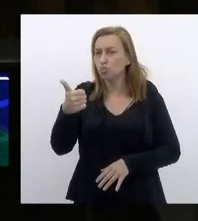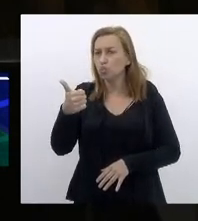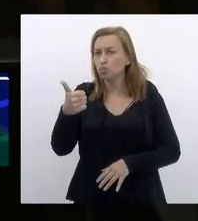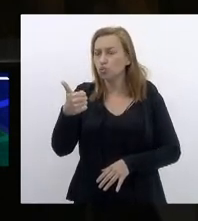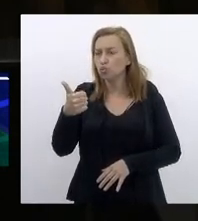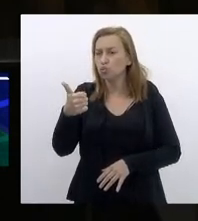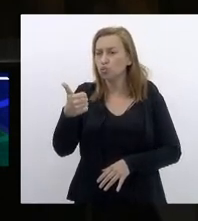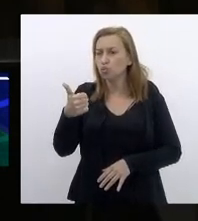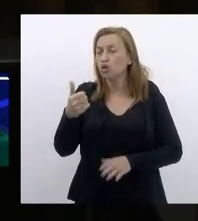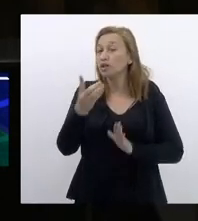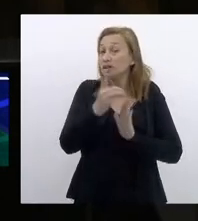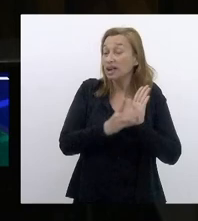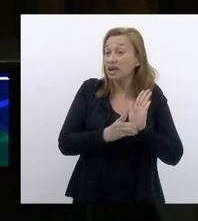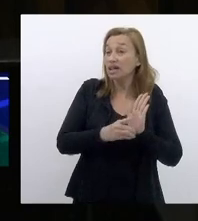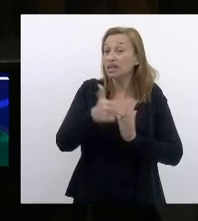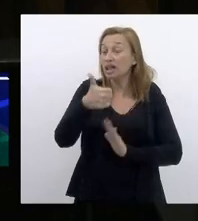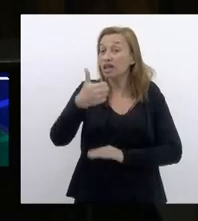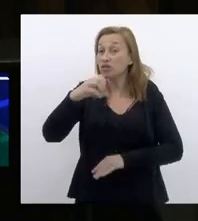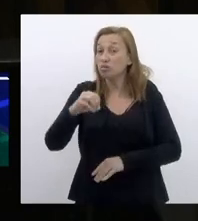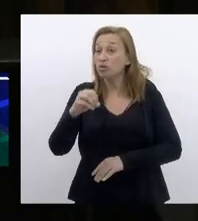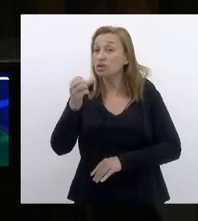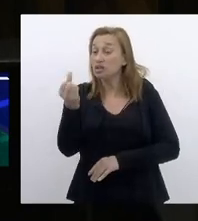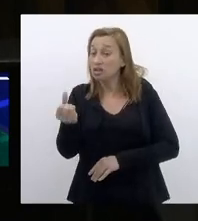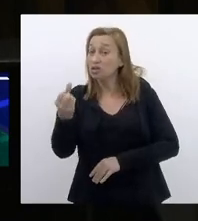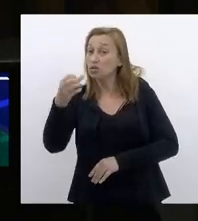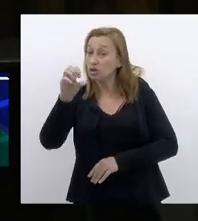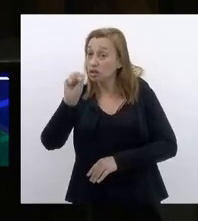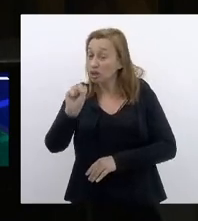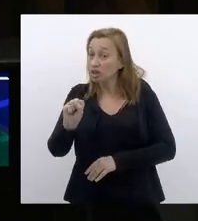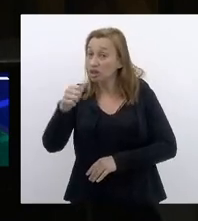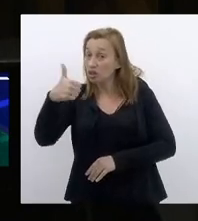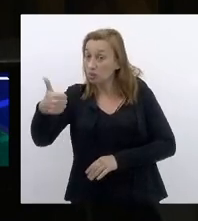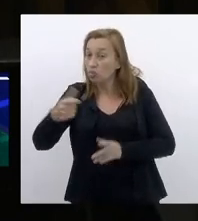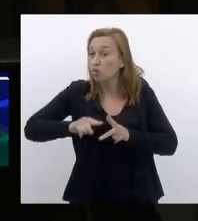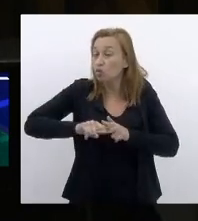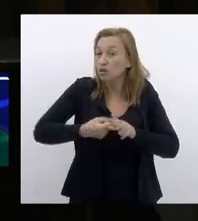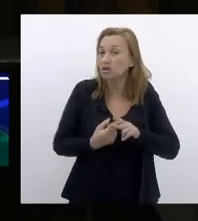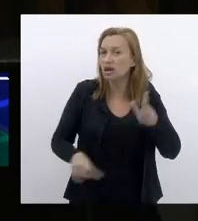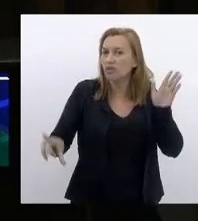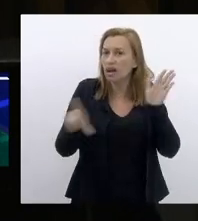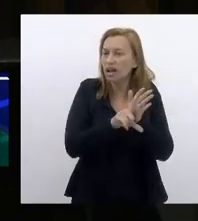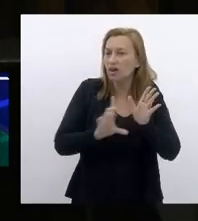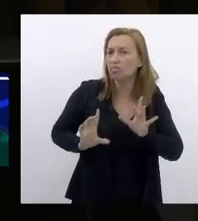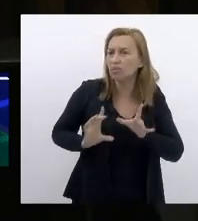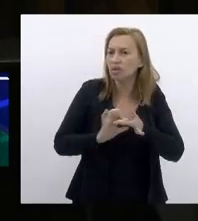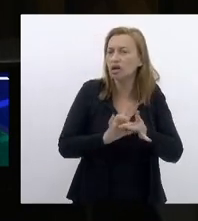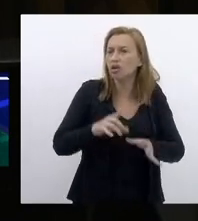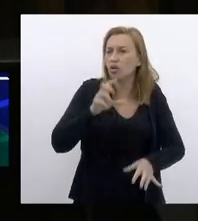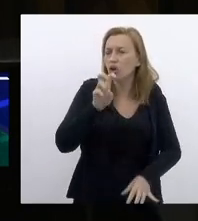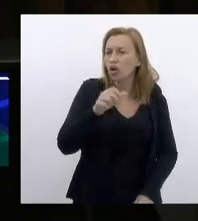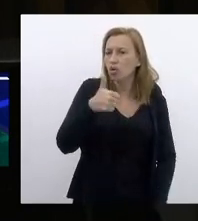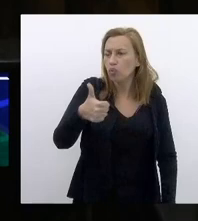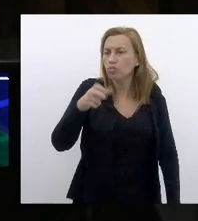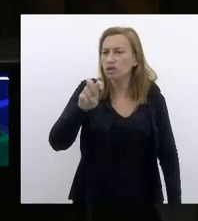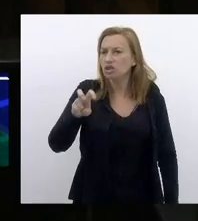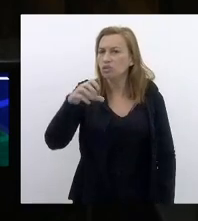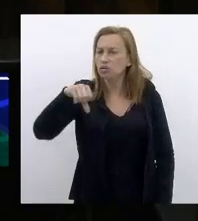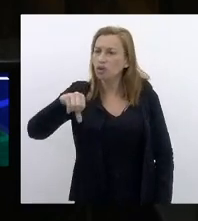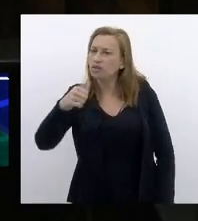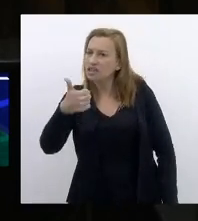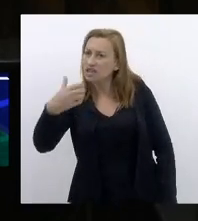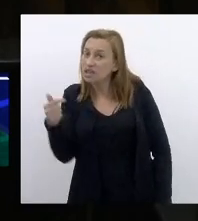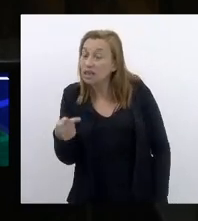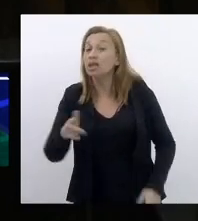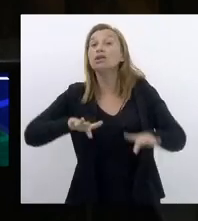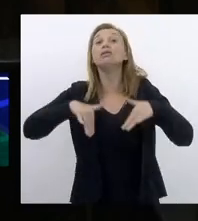através do decreto 10.681, que regulamentou a lei complementar 159 de 17.